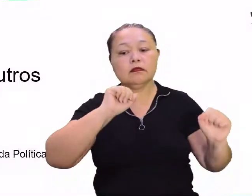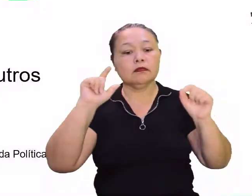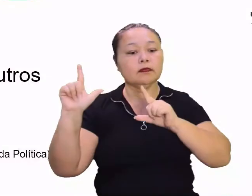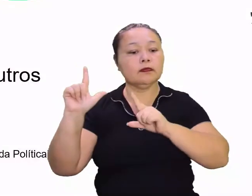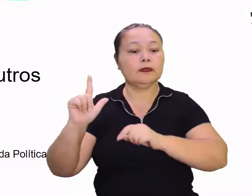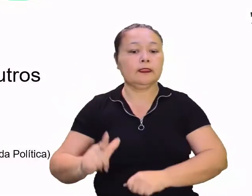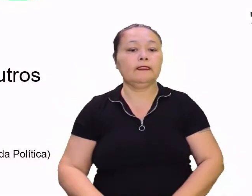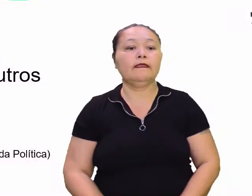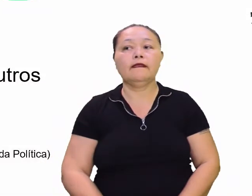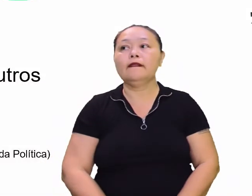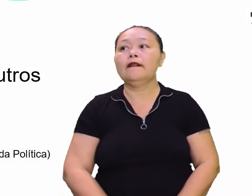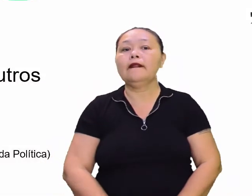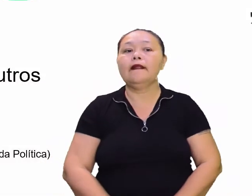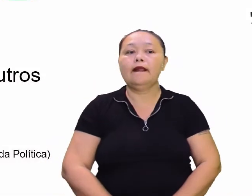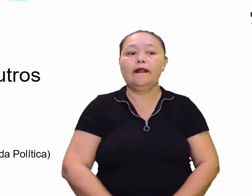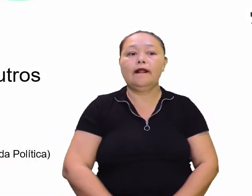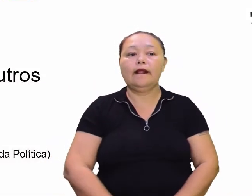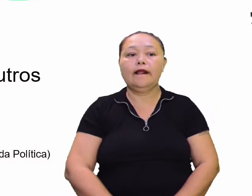quadro.